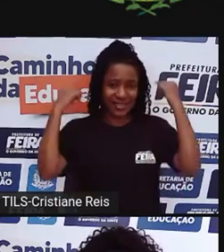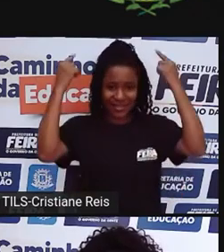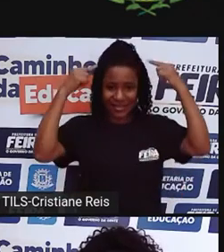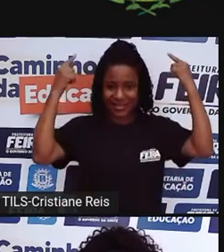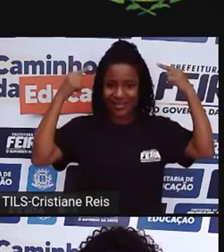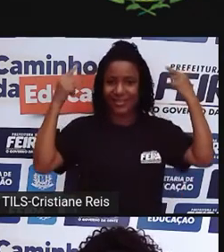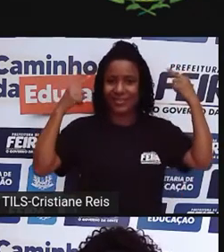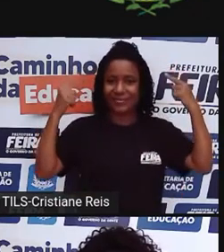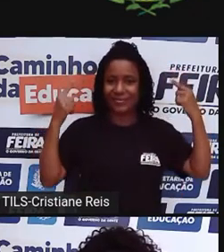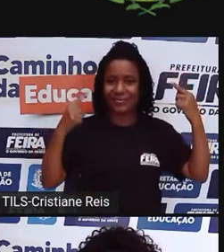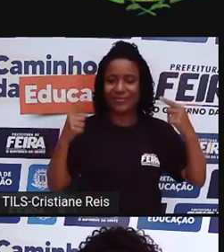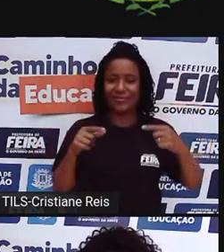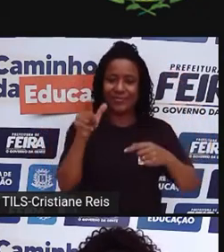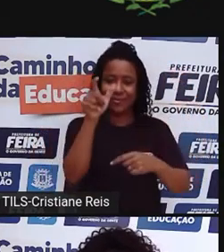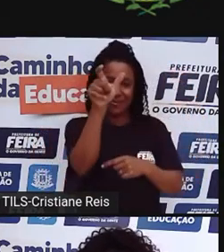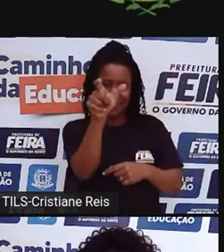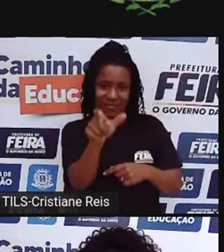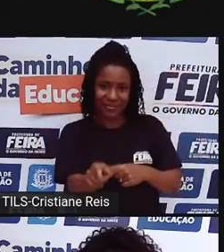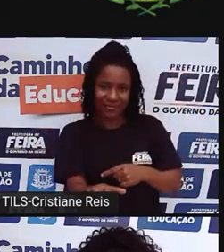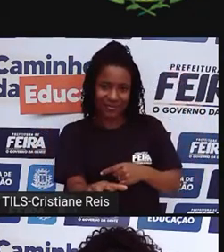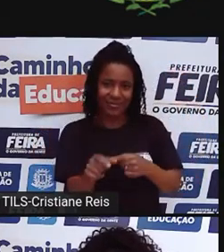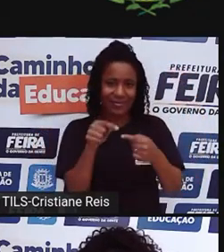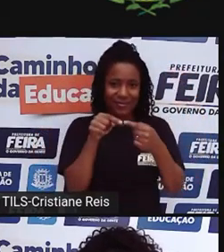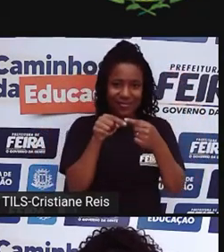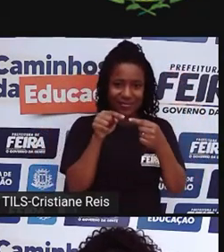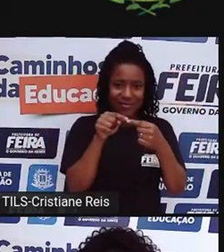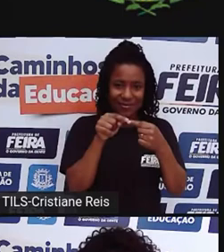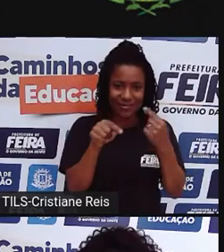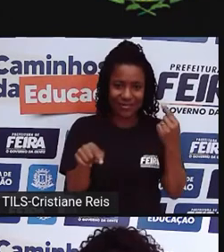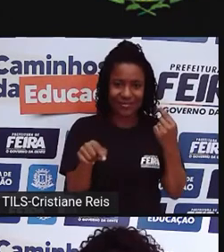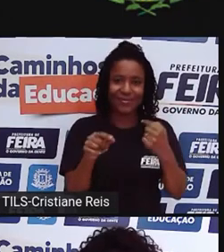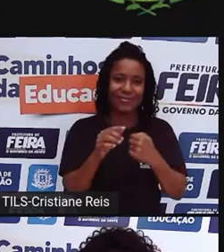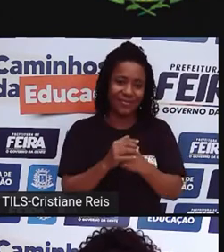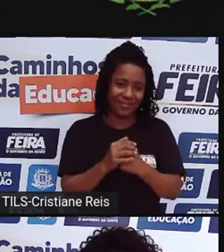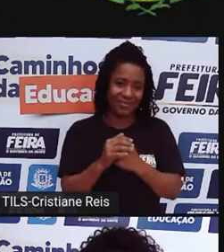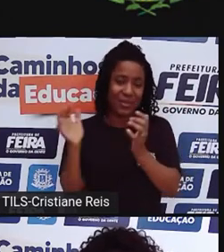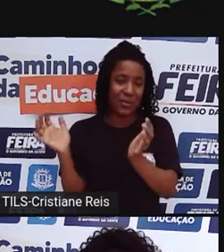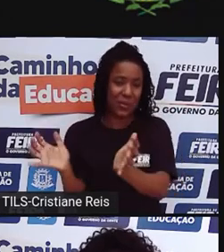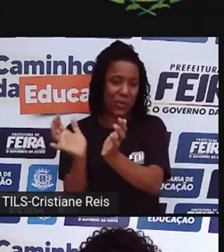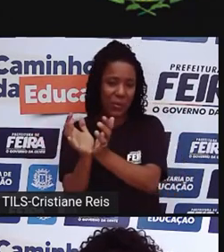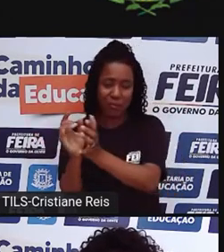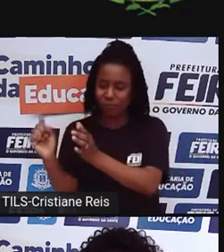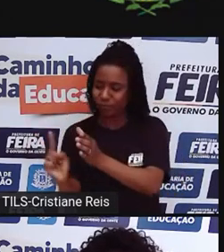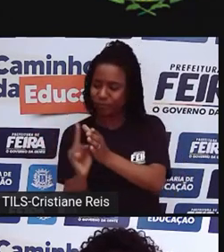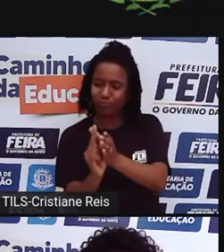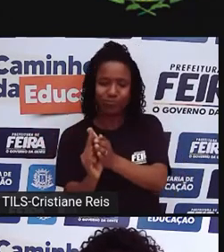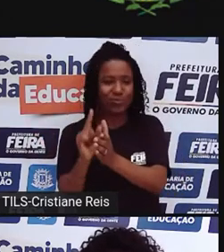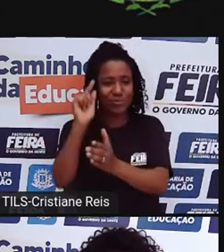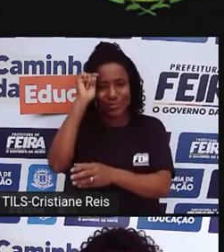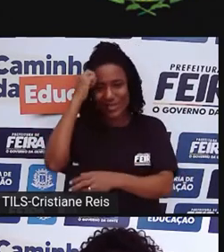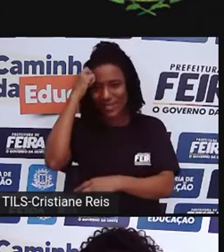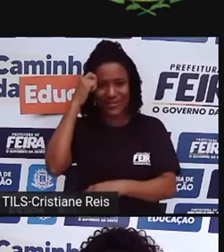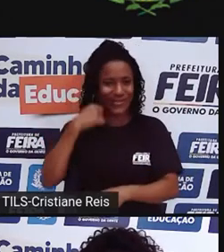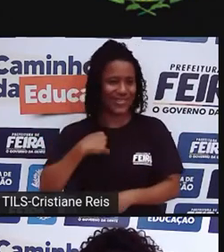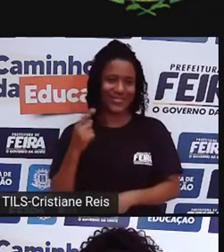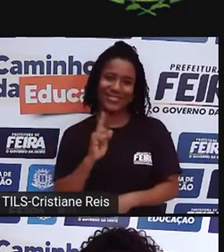associava há um povo que não sou, não, eu não faço parte diretamente, né?